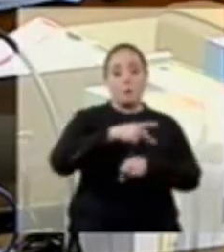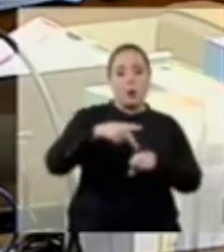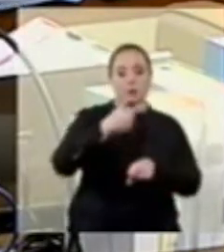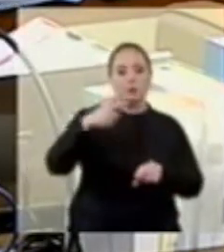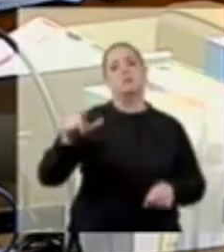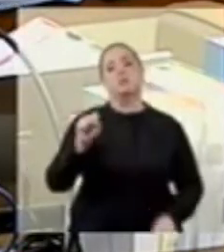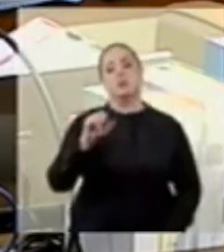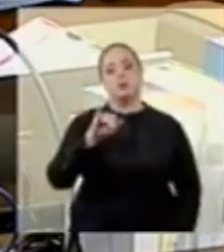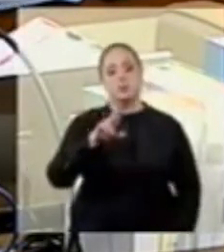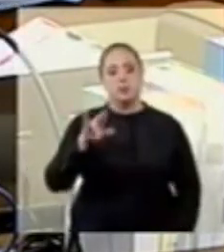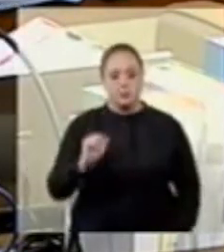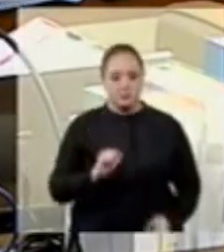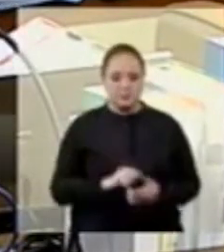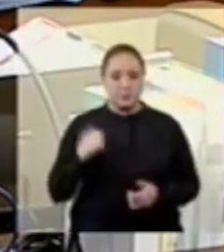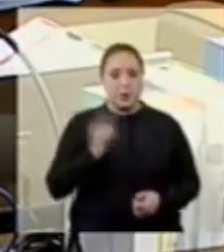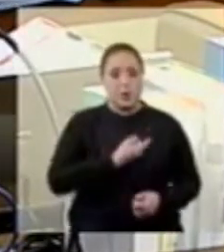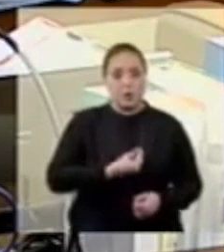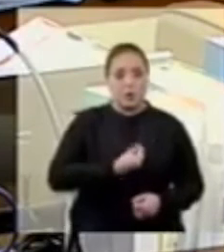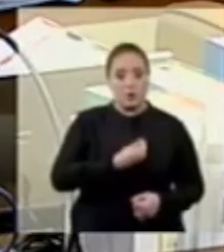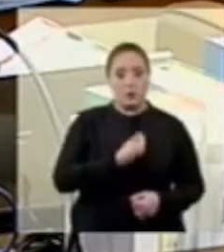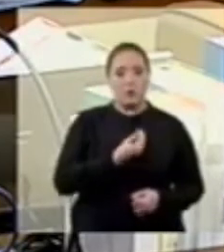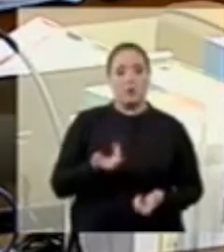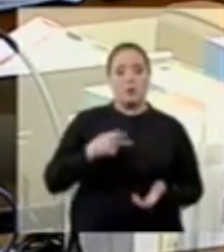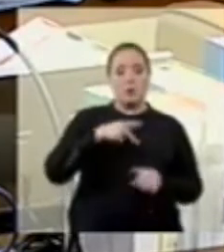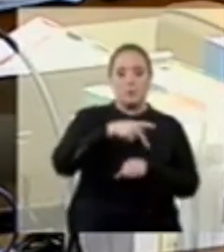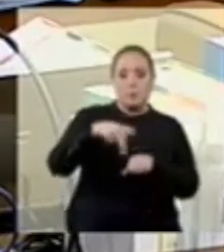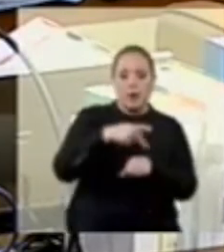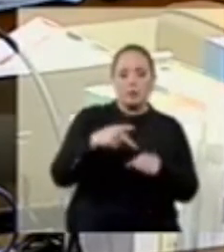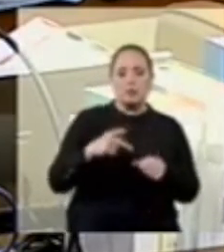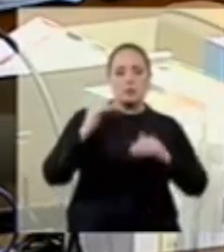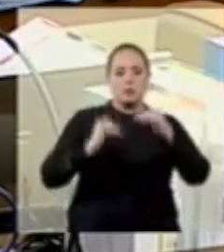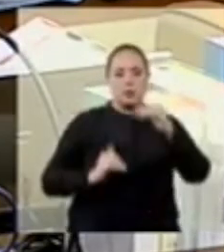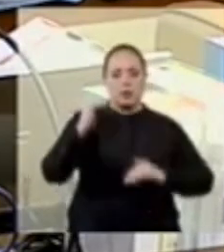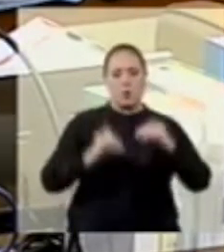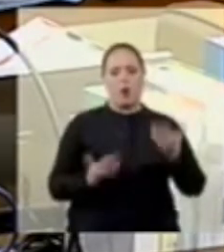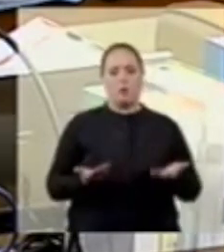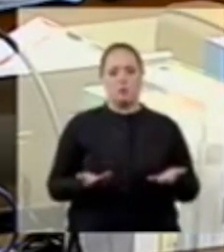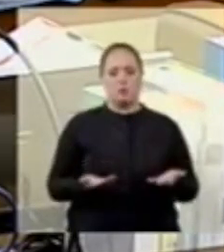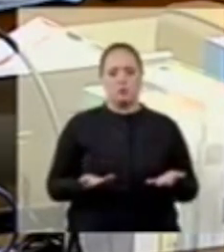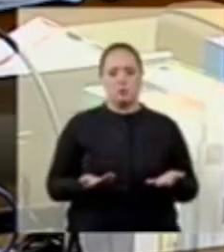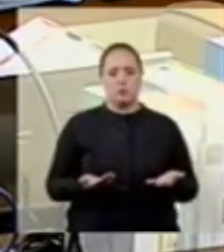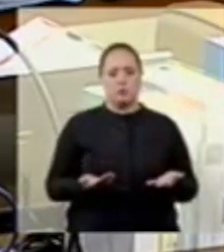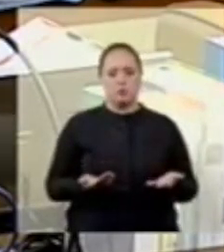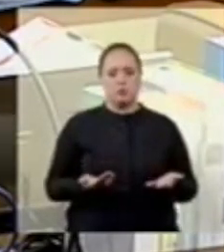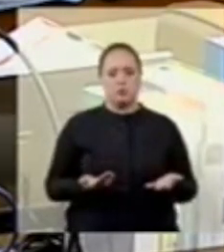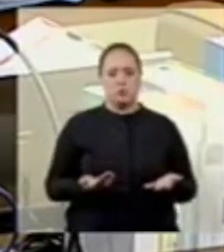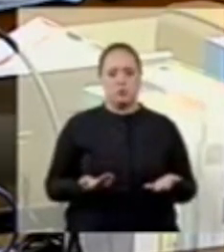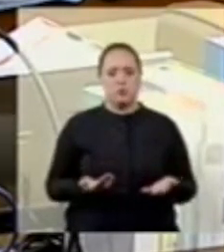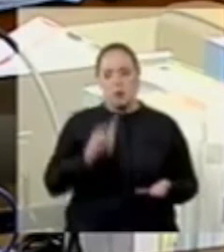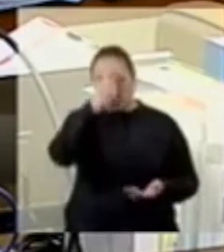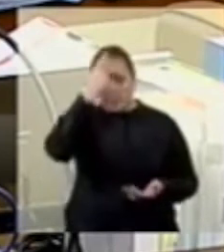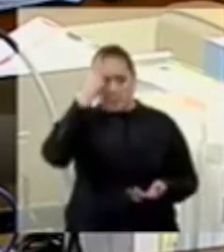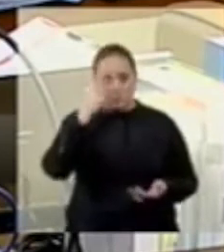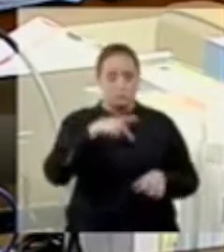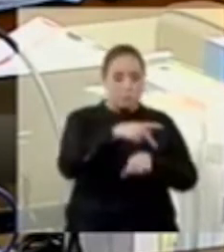nós vivemos num país extremamente desigual sim como você nem se eu disse 'é um país que não